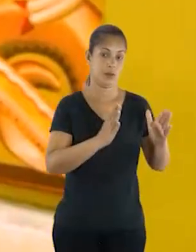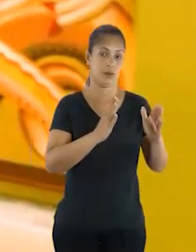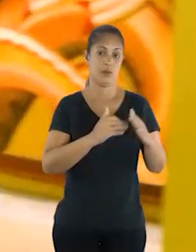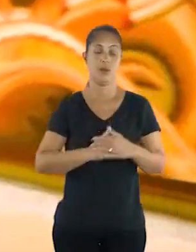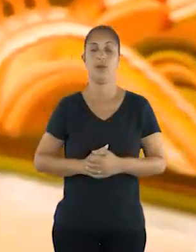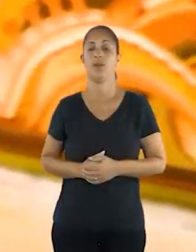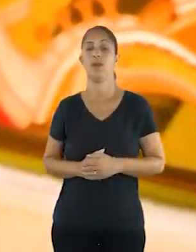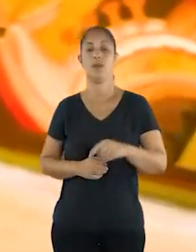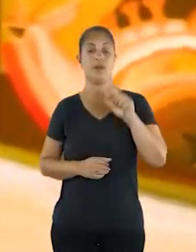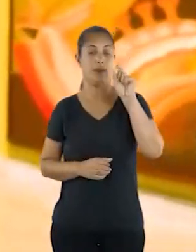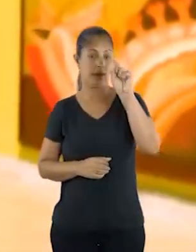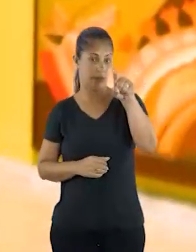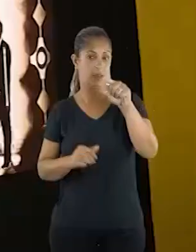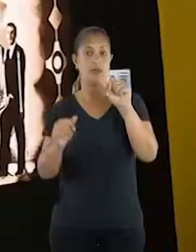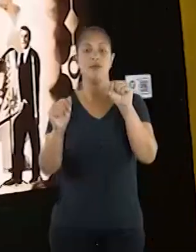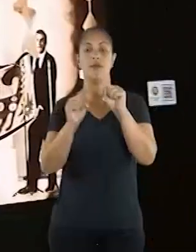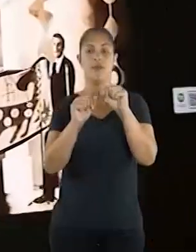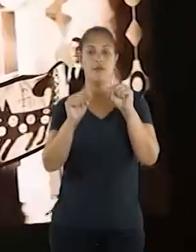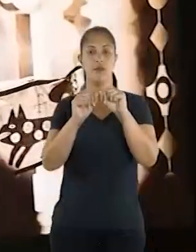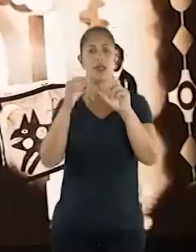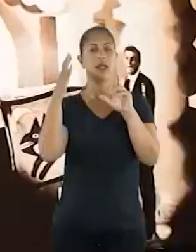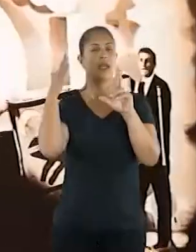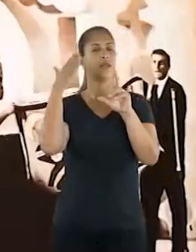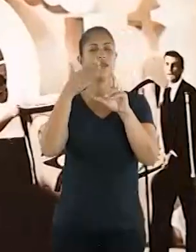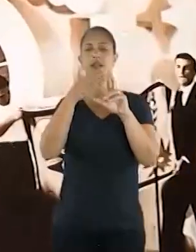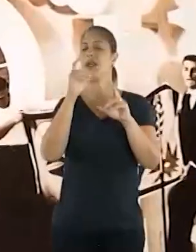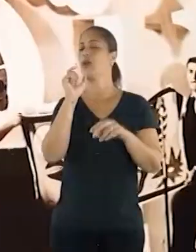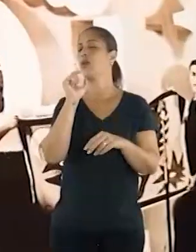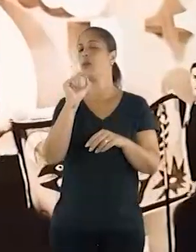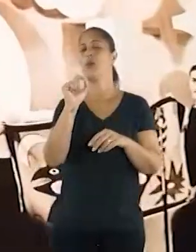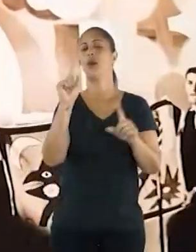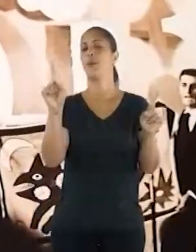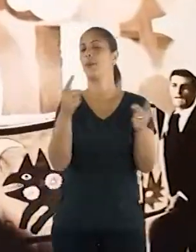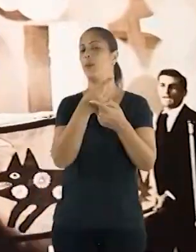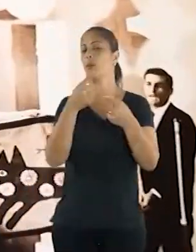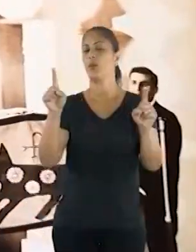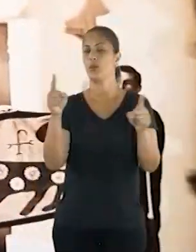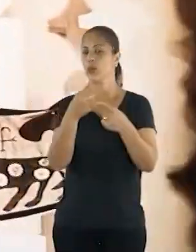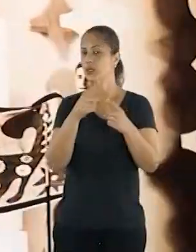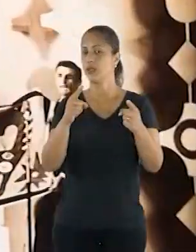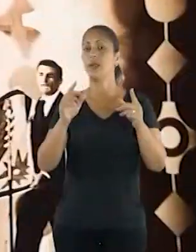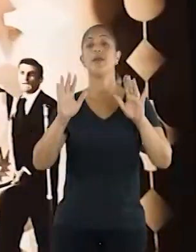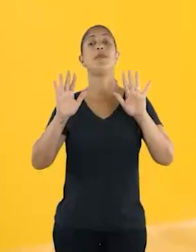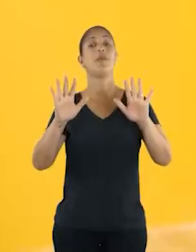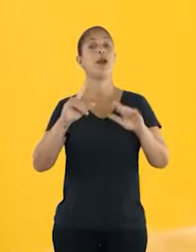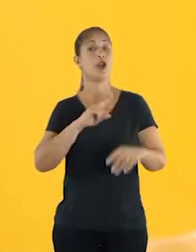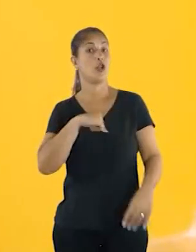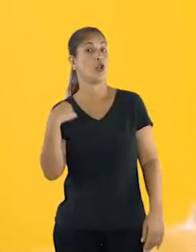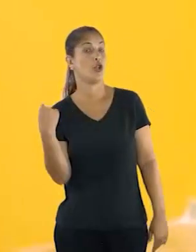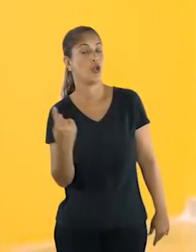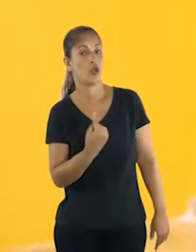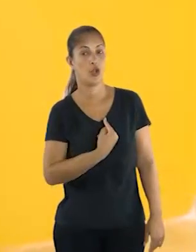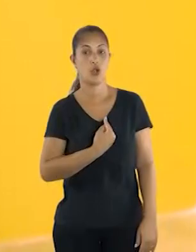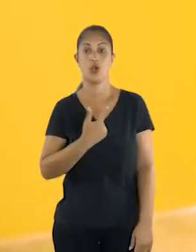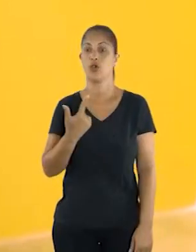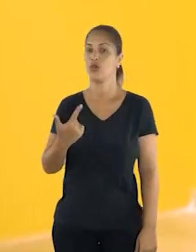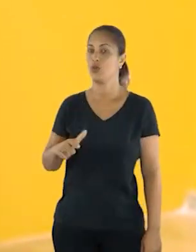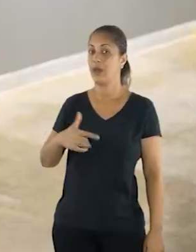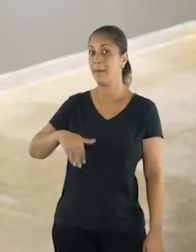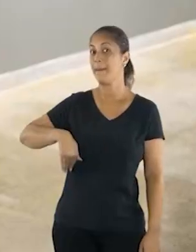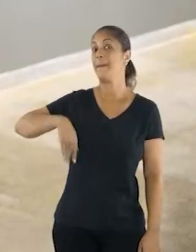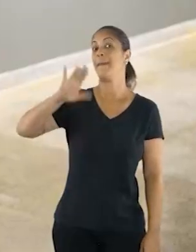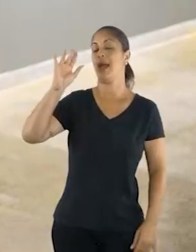E aqui a gente faz uma referência à música, mas nós não nos detivemos